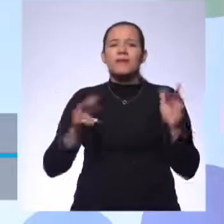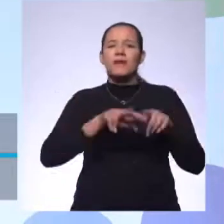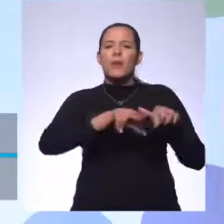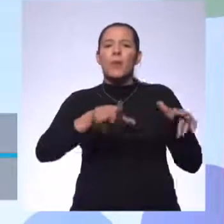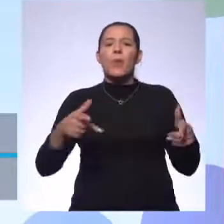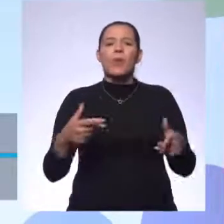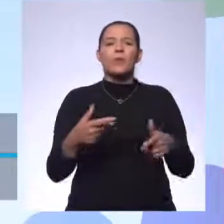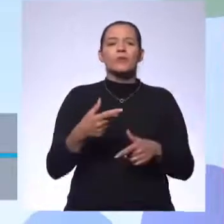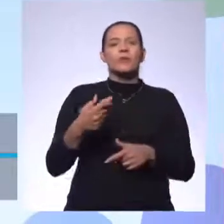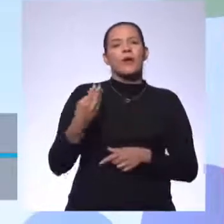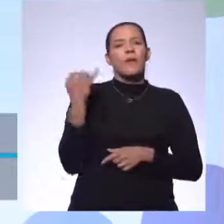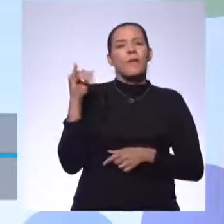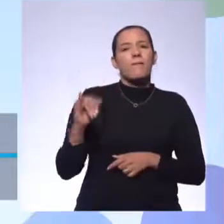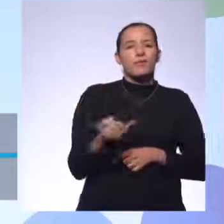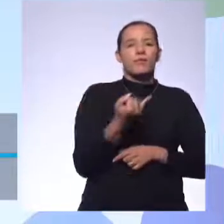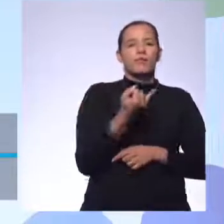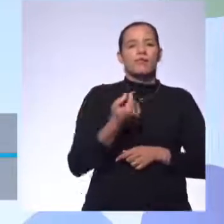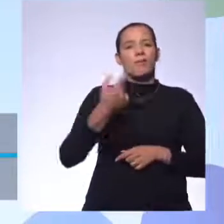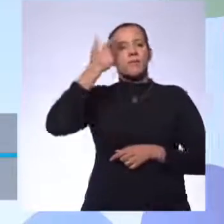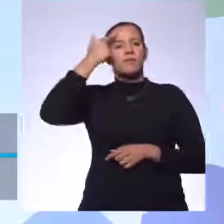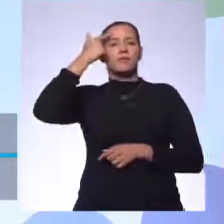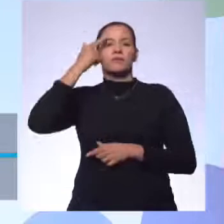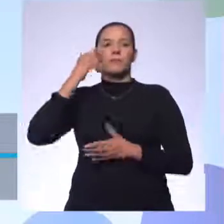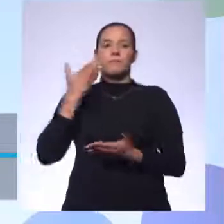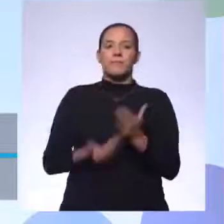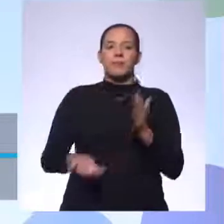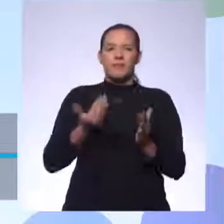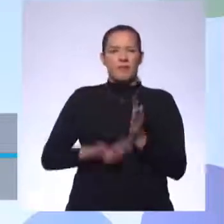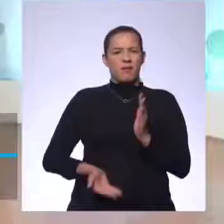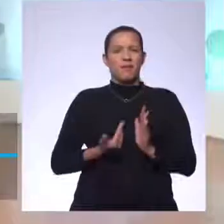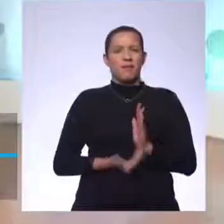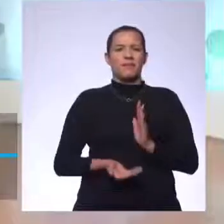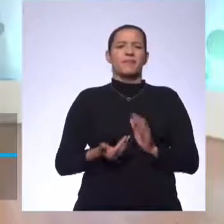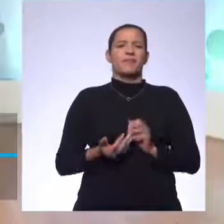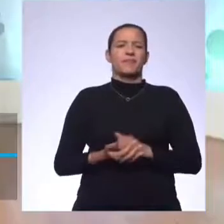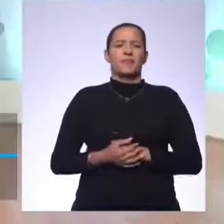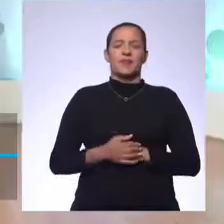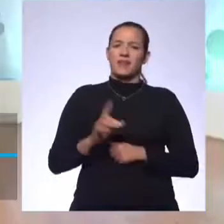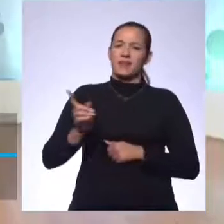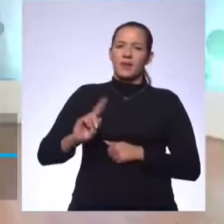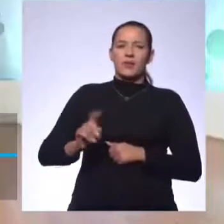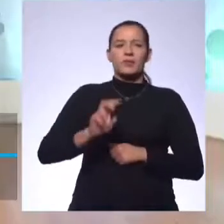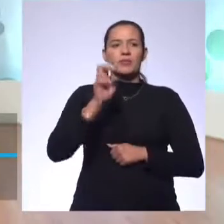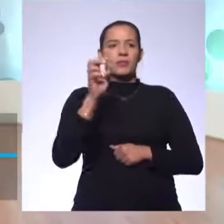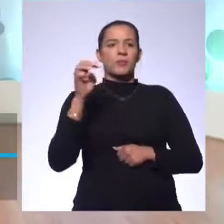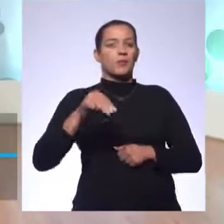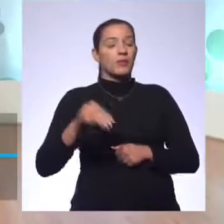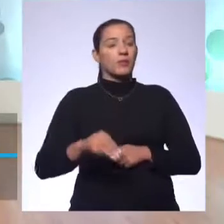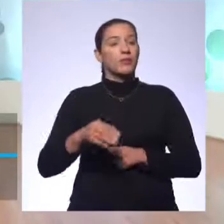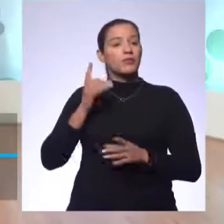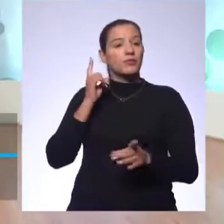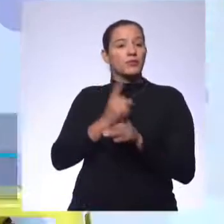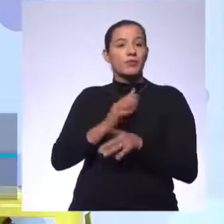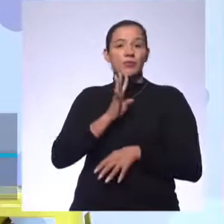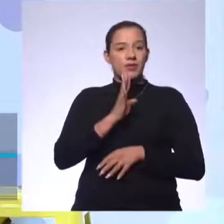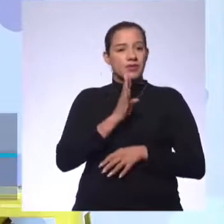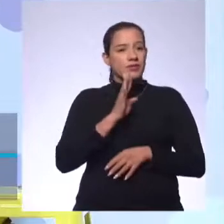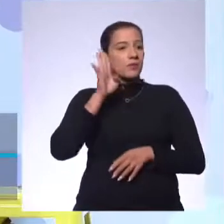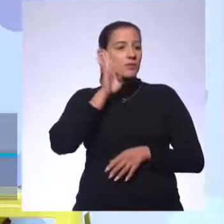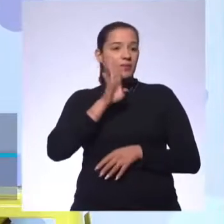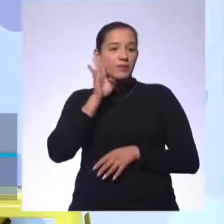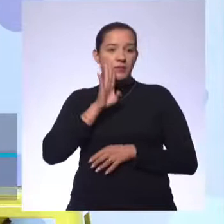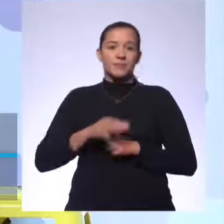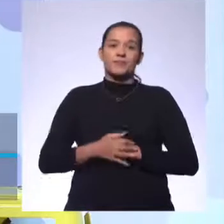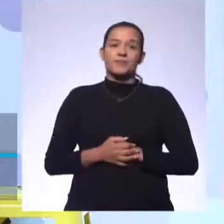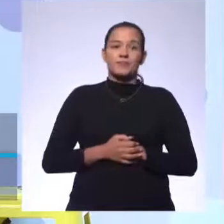vida, uma oportunidade, né? Eu já pensei assim, você acredita? Sou muito realista. Nossa, muito realista. Não, eu acho que em 5 minutos a gente pode conhecer alguém legal. Olha só que bacana, às vezes a sua